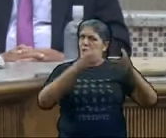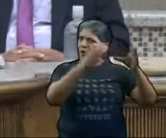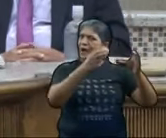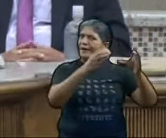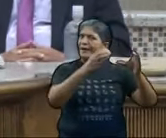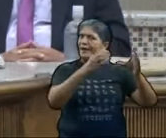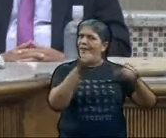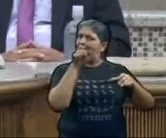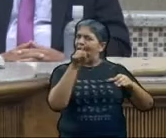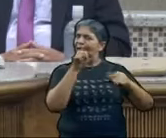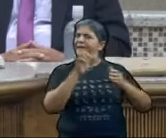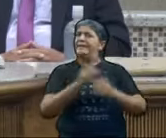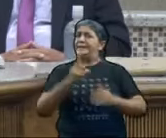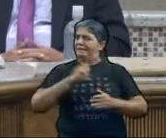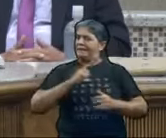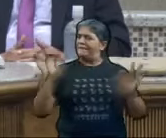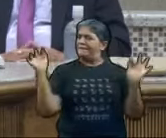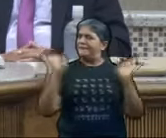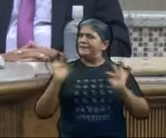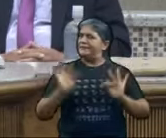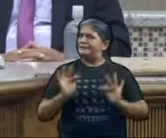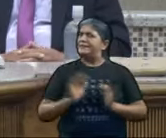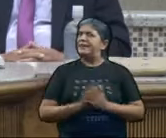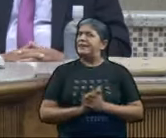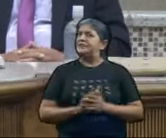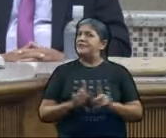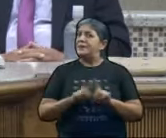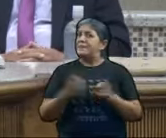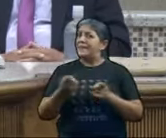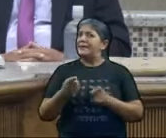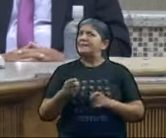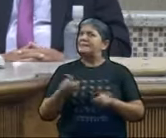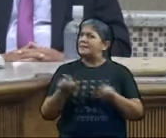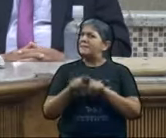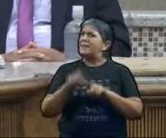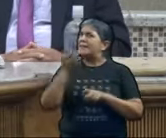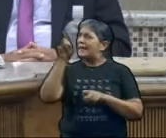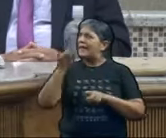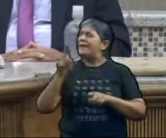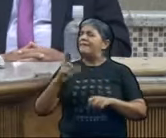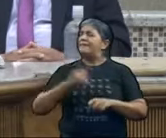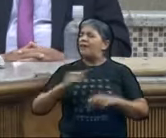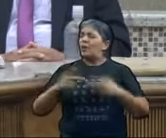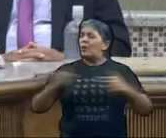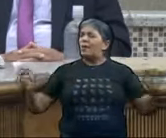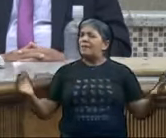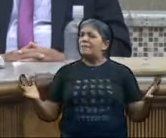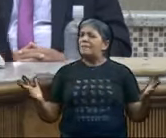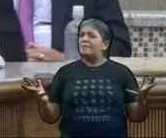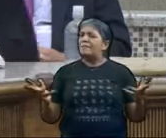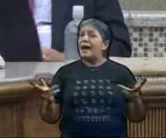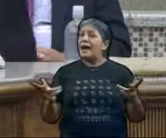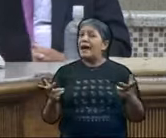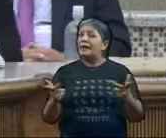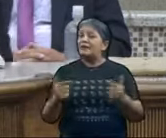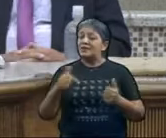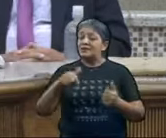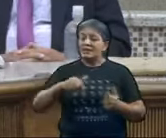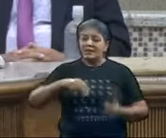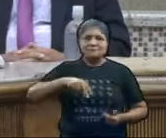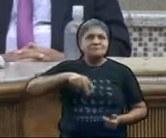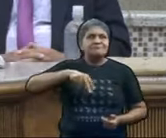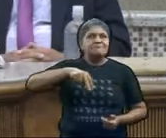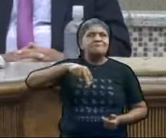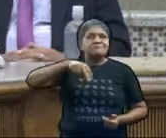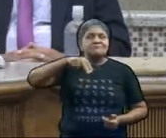de felicidade. Mas existe uma coisa gostosa e maravilhosa ao longo da nossa caminhada